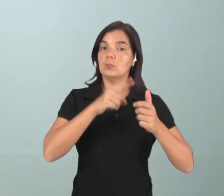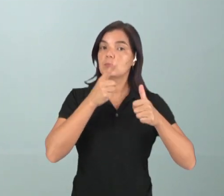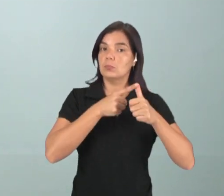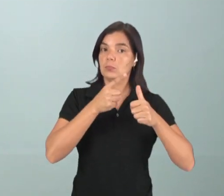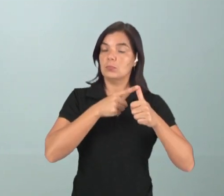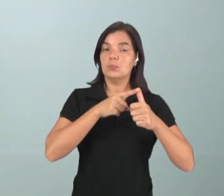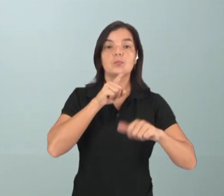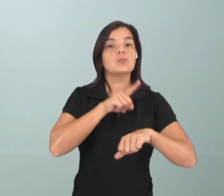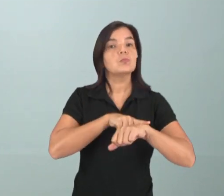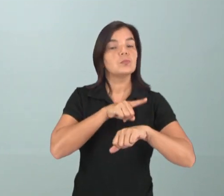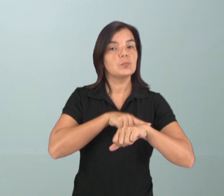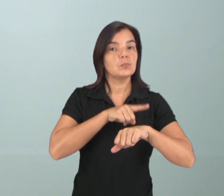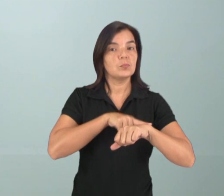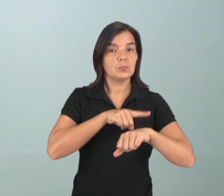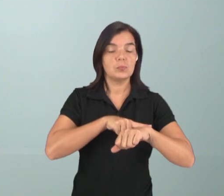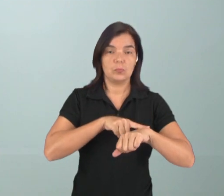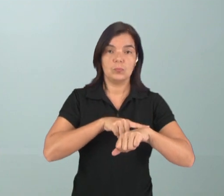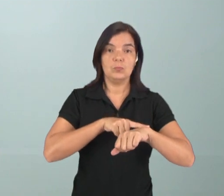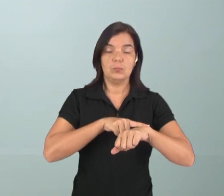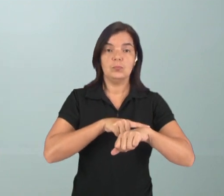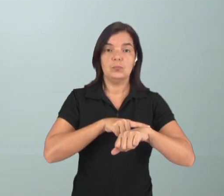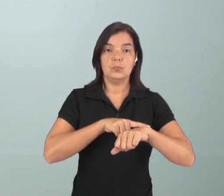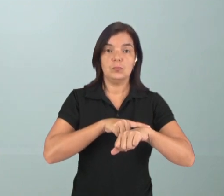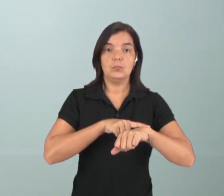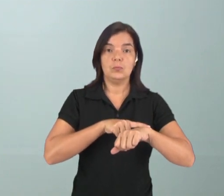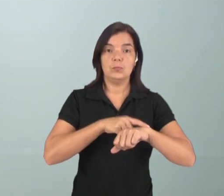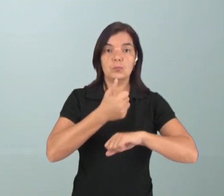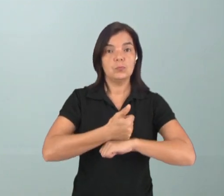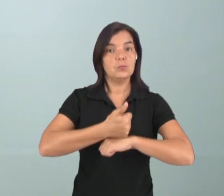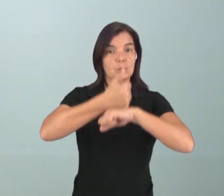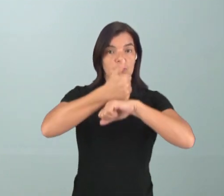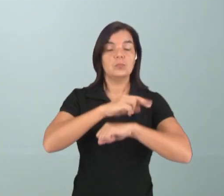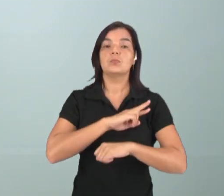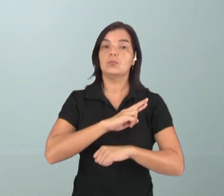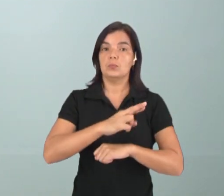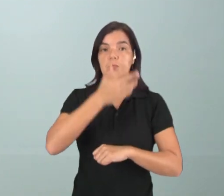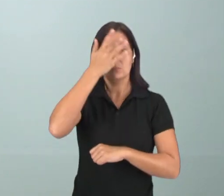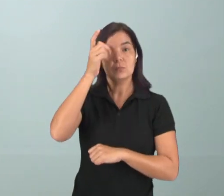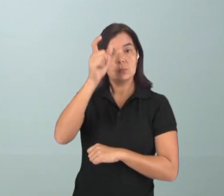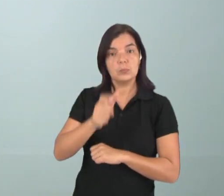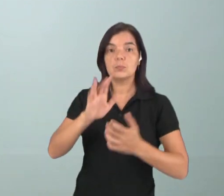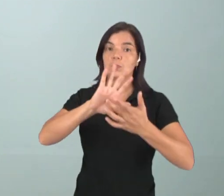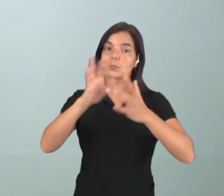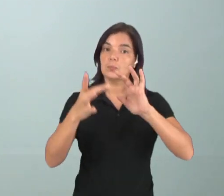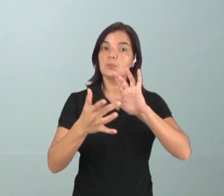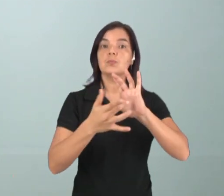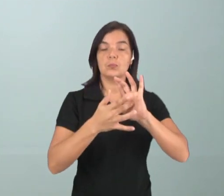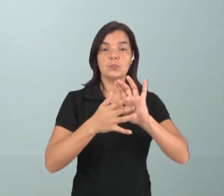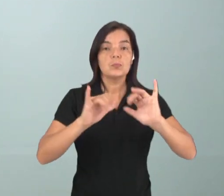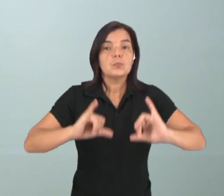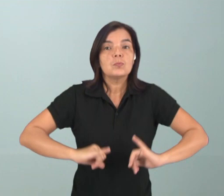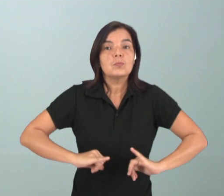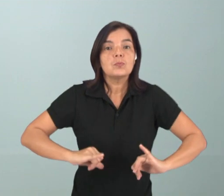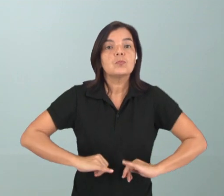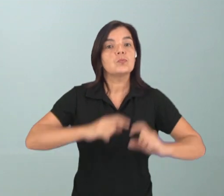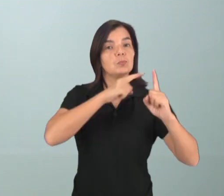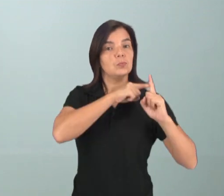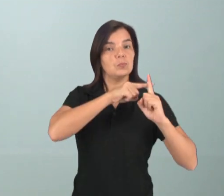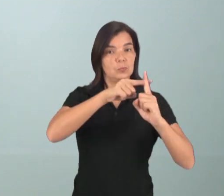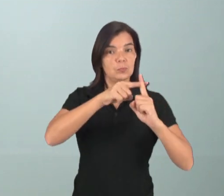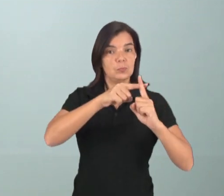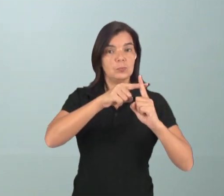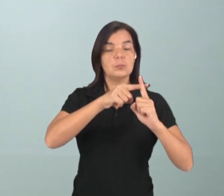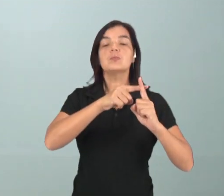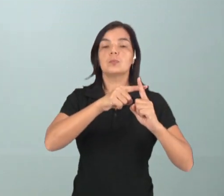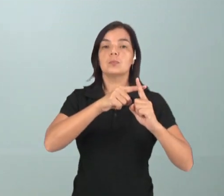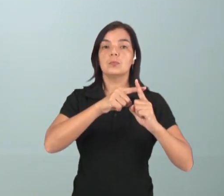foi um momento do que o líder religioso, na pessoa de Jesus Cristo, sofreu naquela cruz,